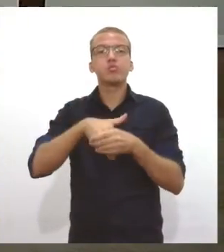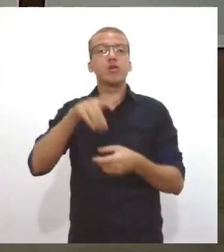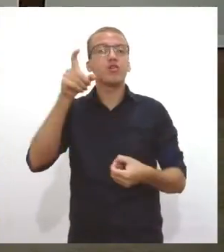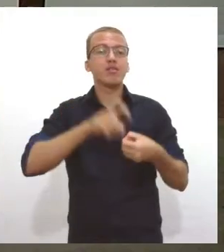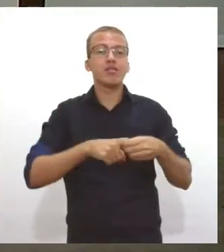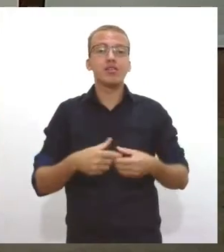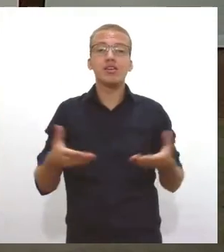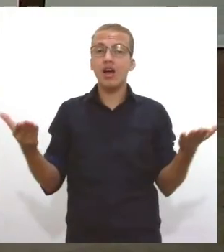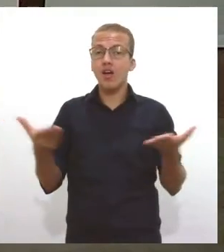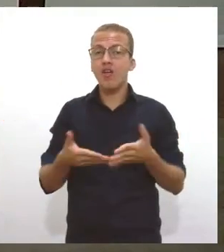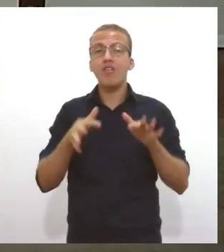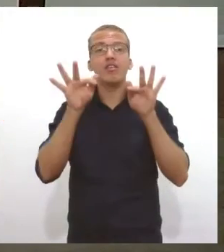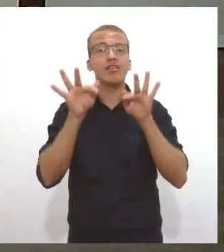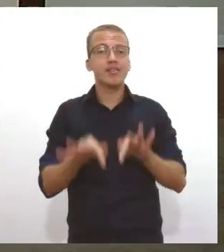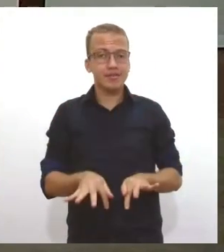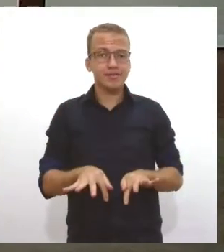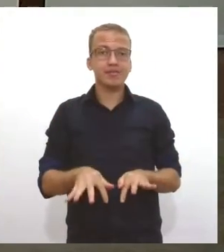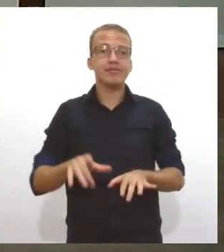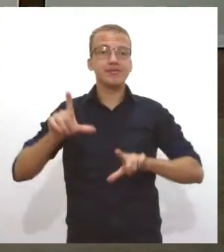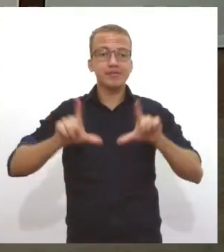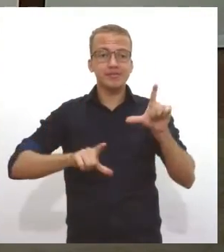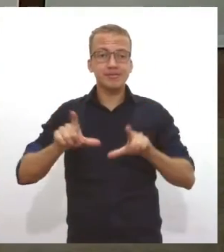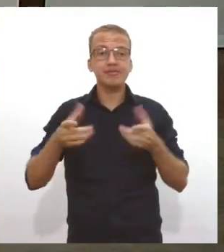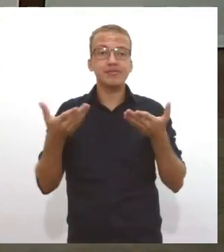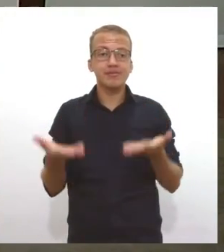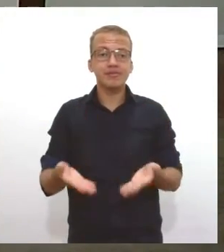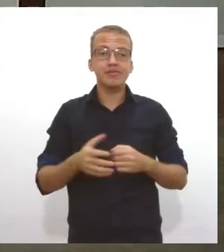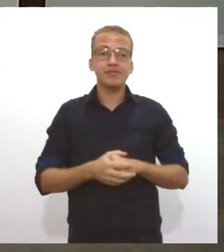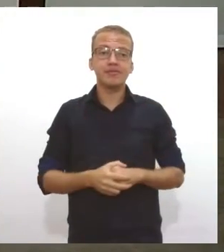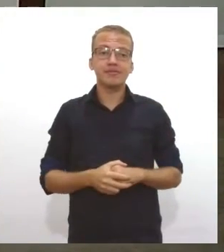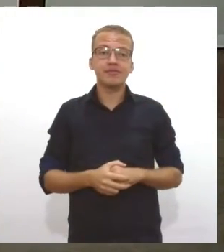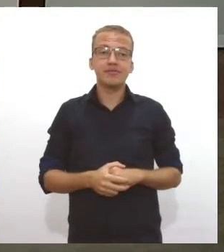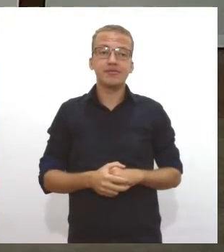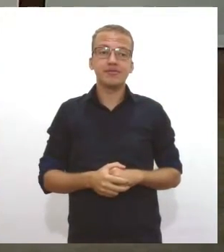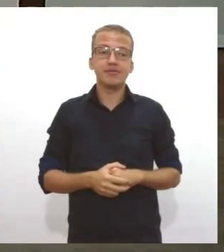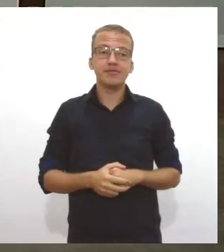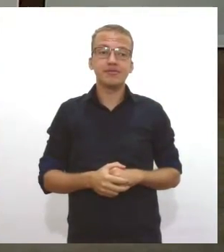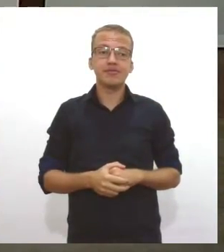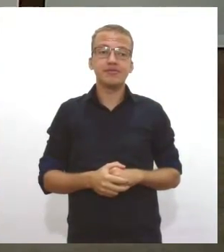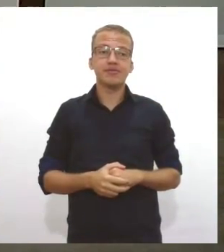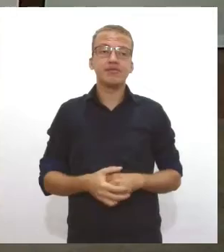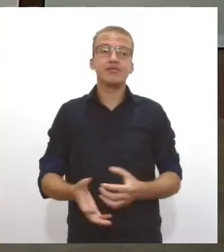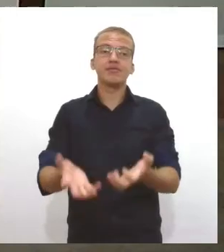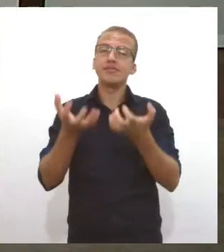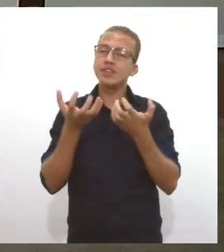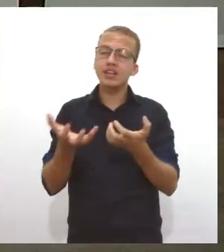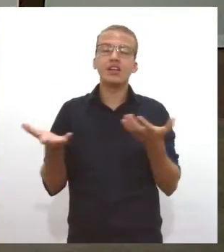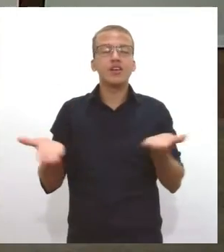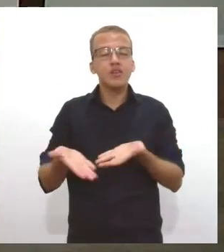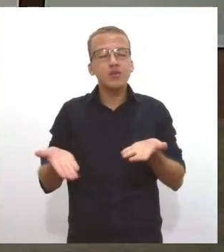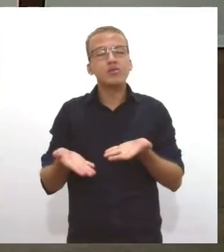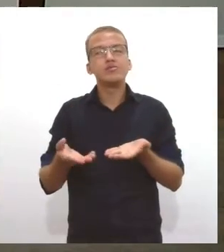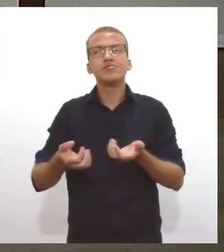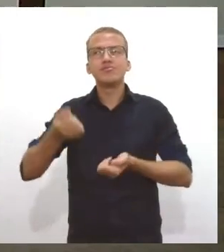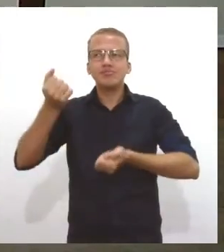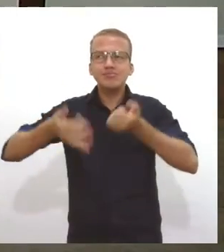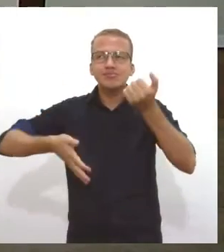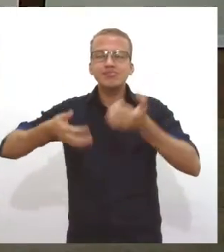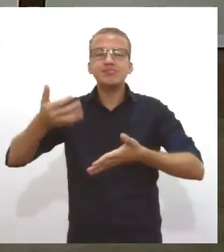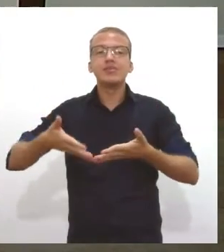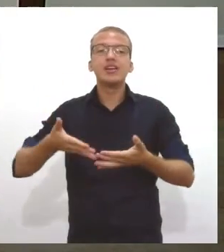gente tá se encaminhando para o final do programa e eu queria junto com as suas considerações finais também